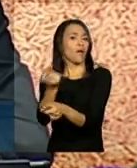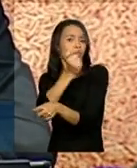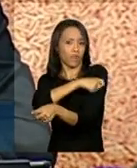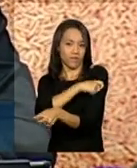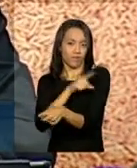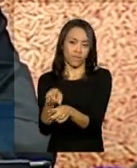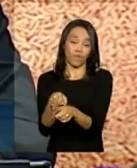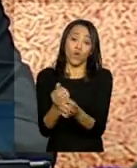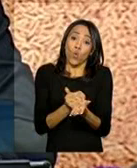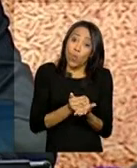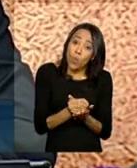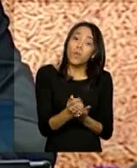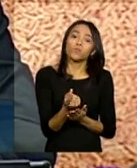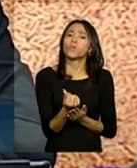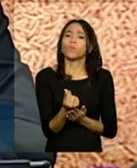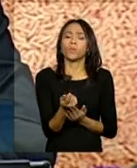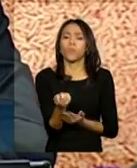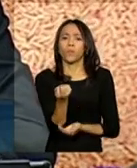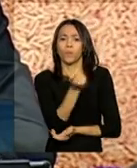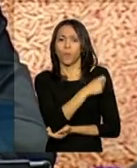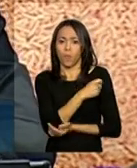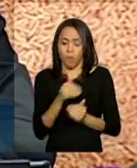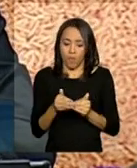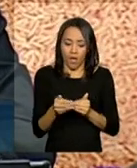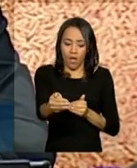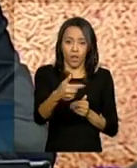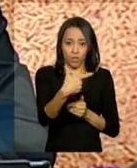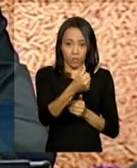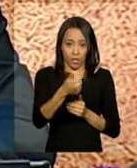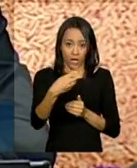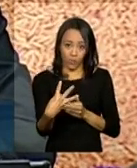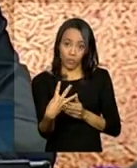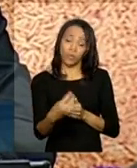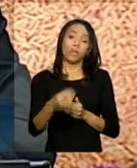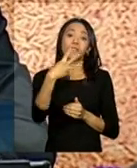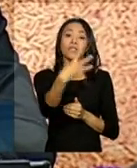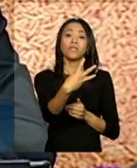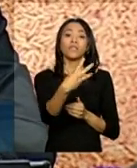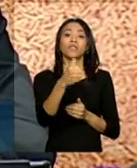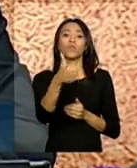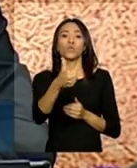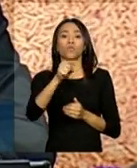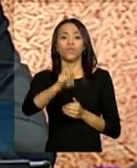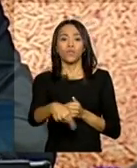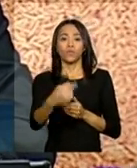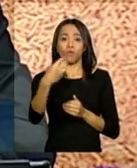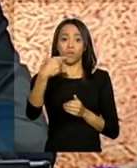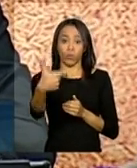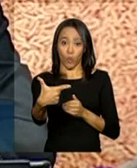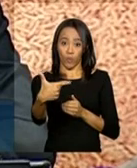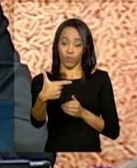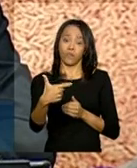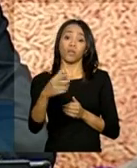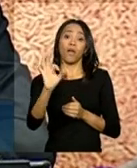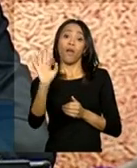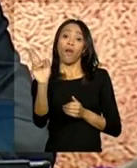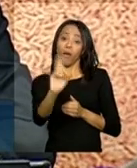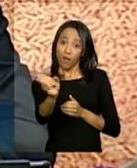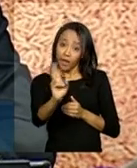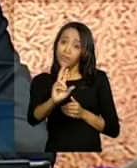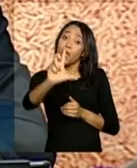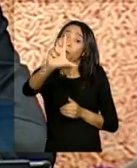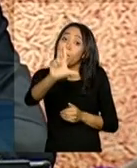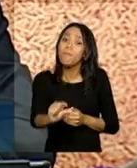inicial da dose da vacina eh para 2014 é de R 31,2 eh o menor preço do